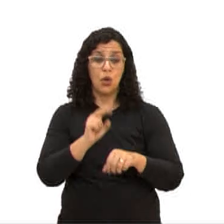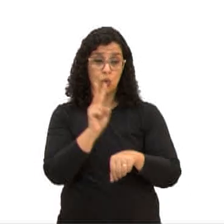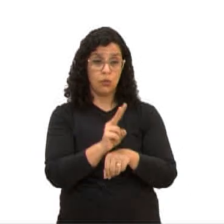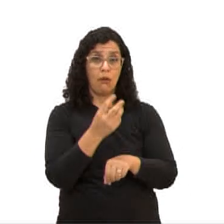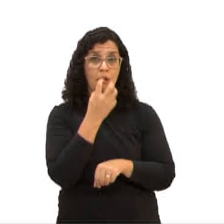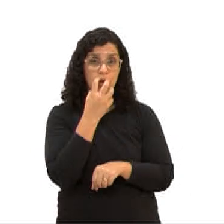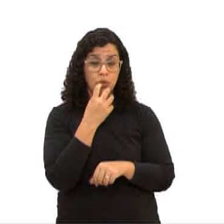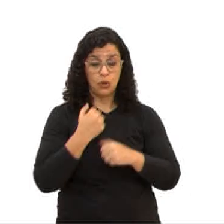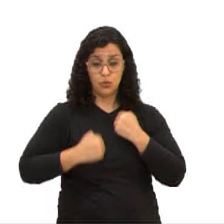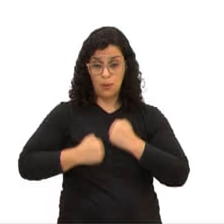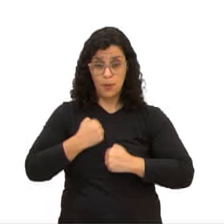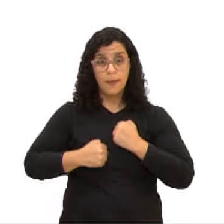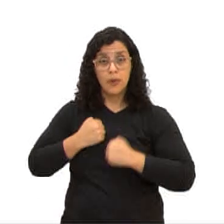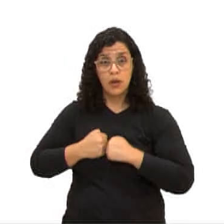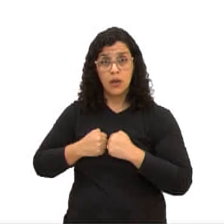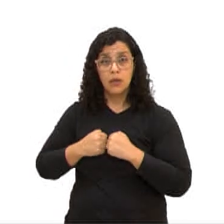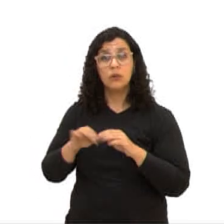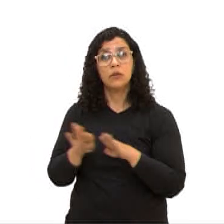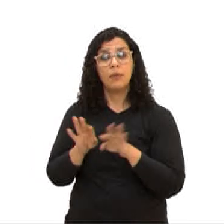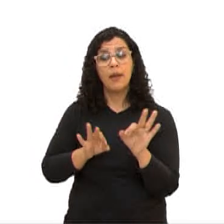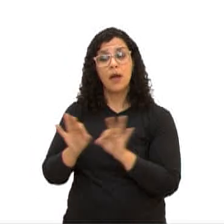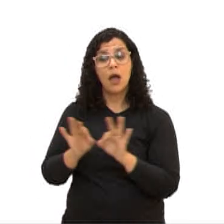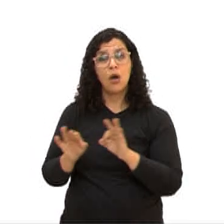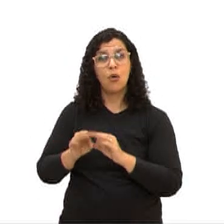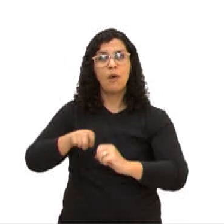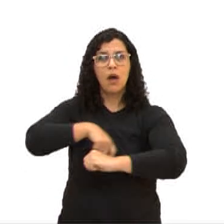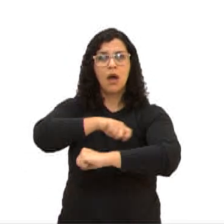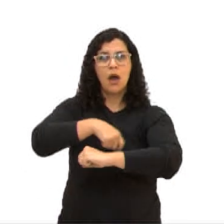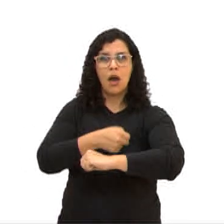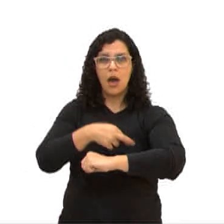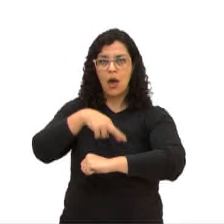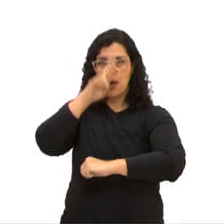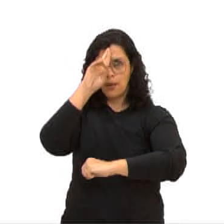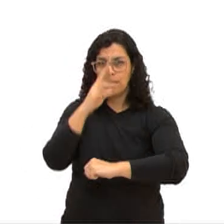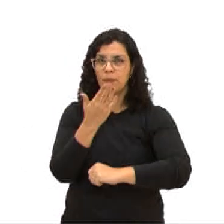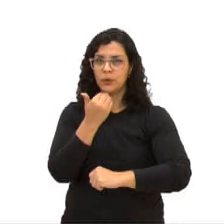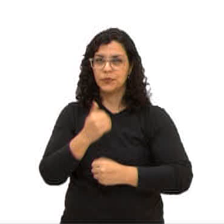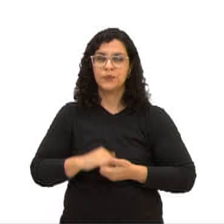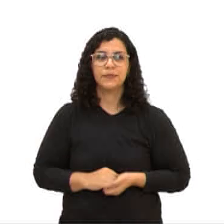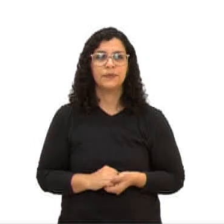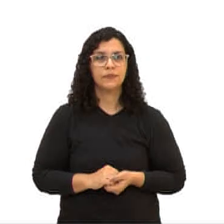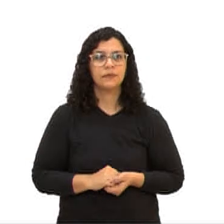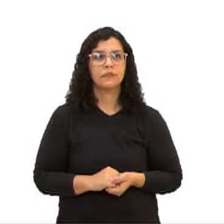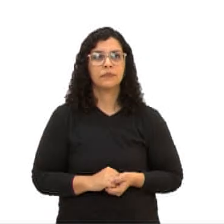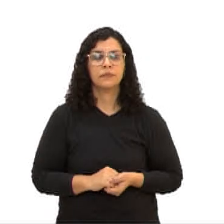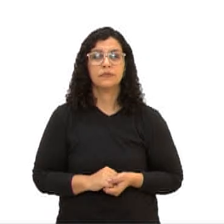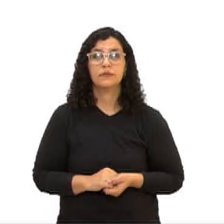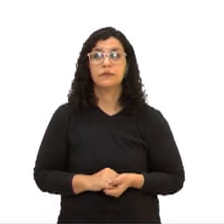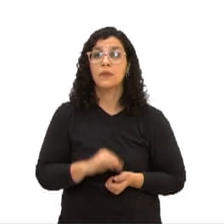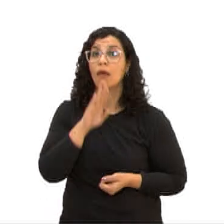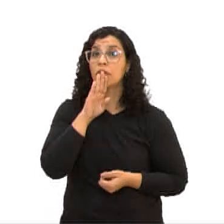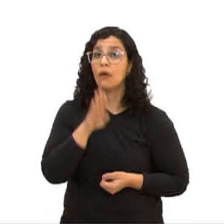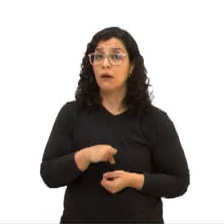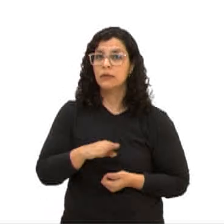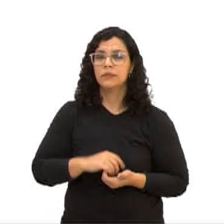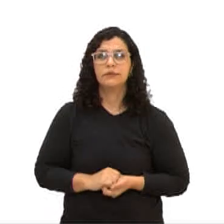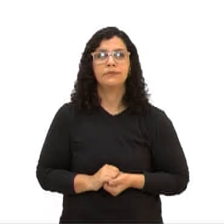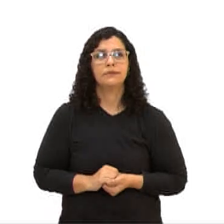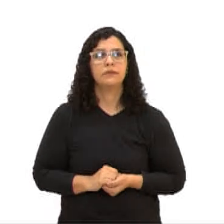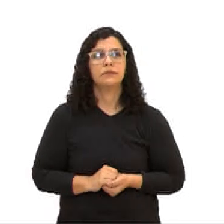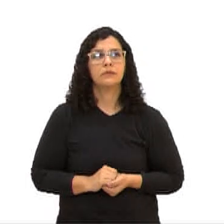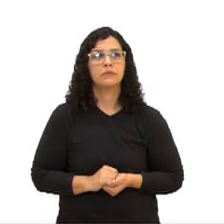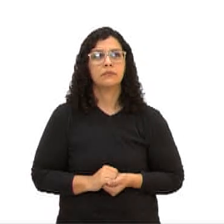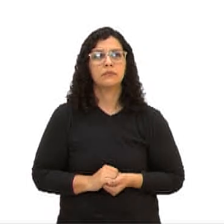dos cachorros, toma um banho e prepara o almoço, né? Almoça. Por la tarde,